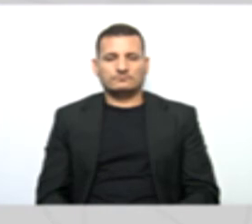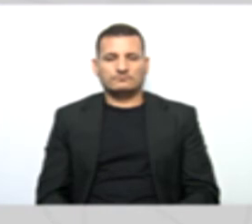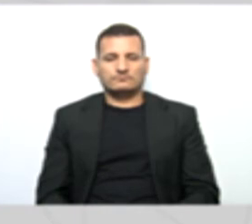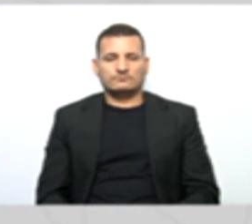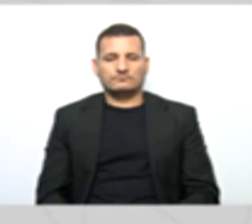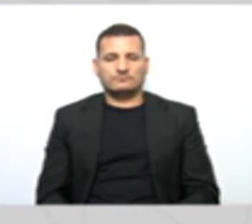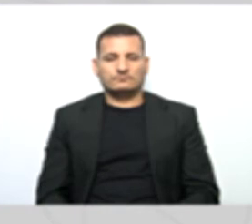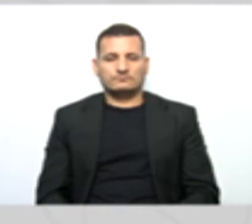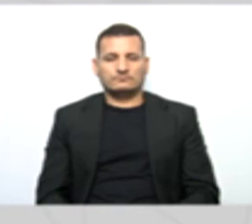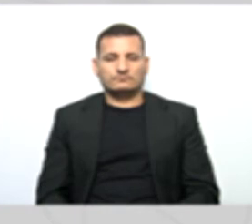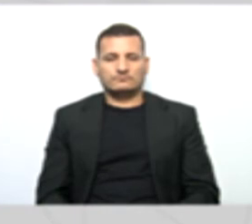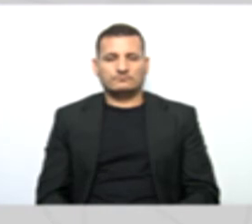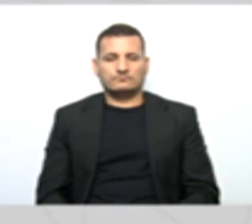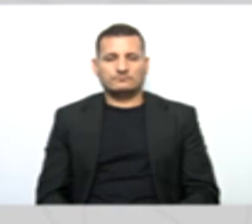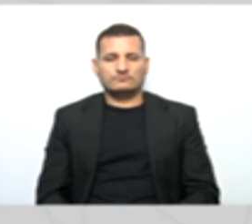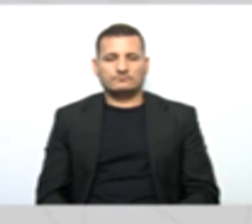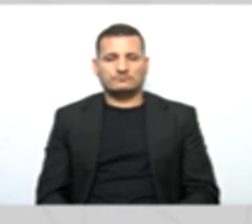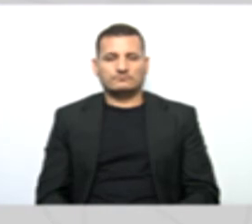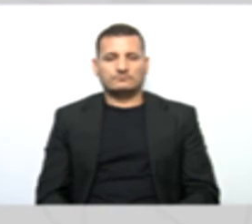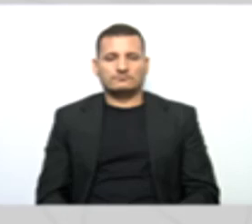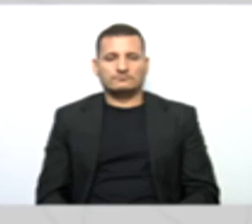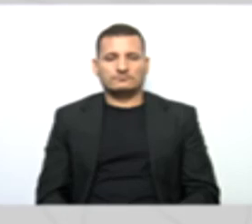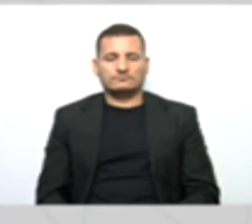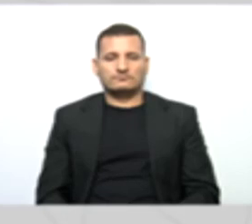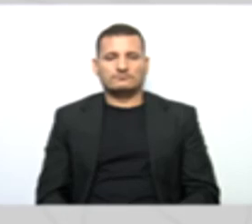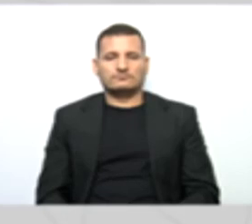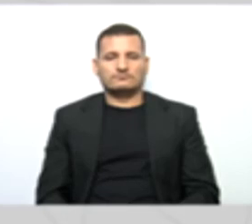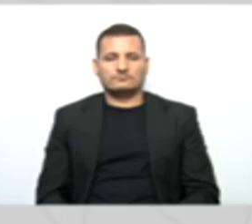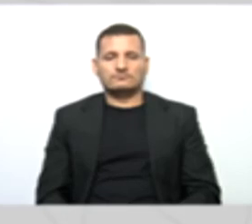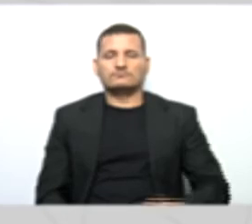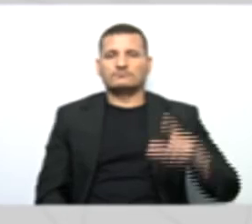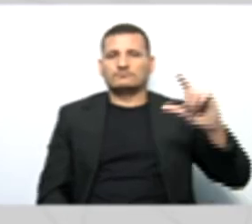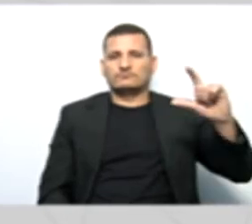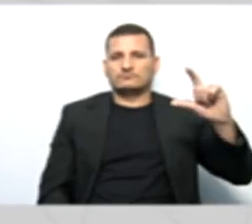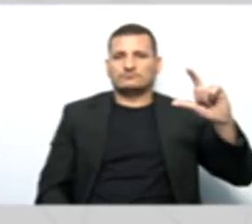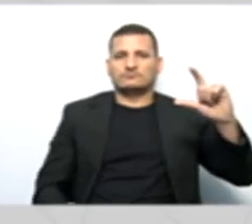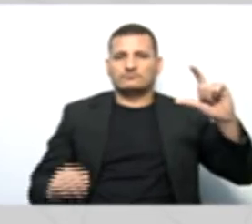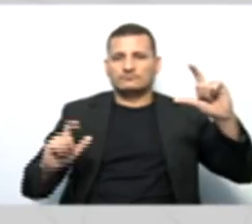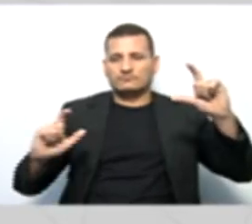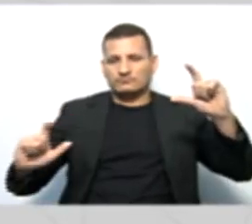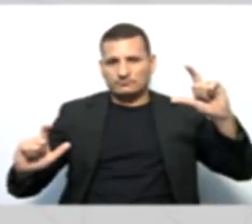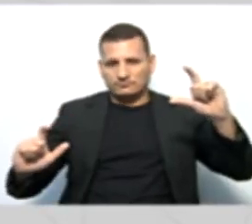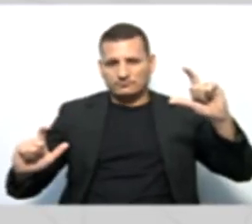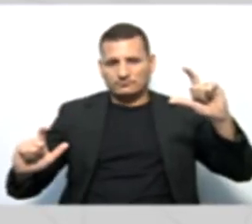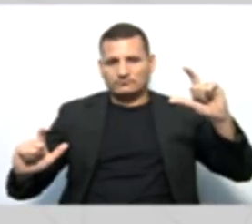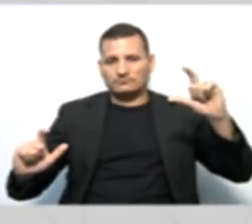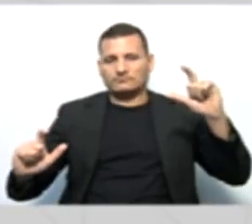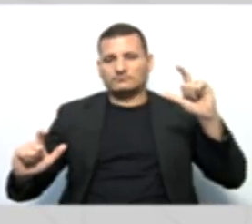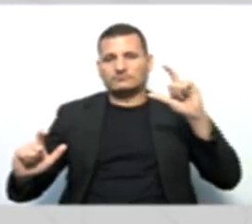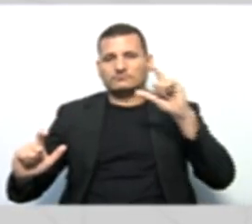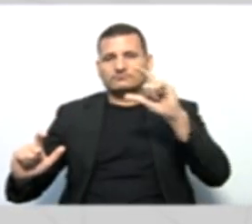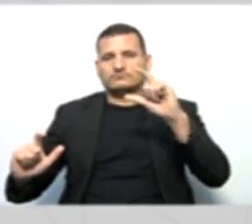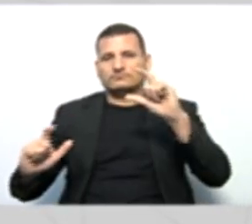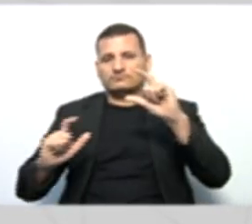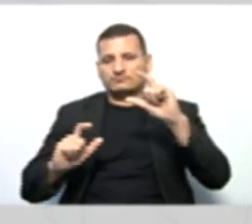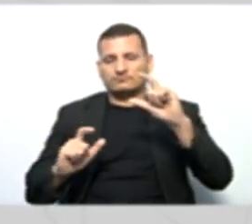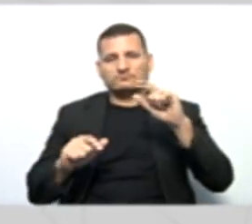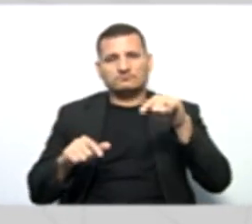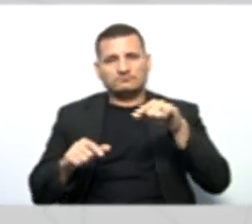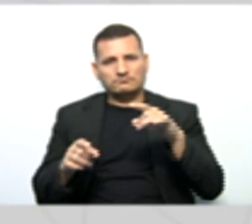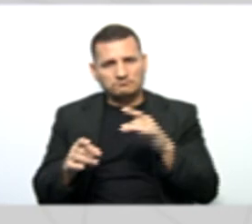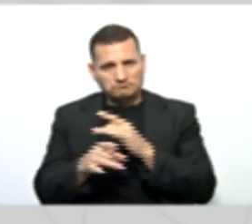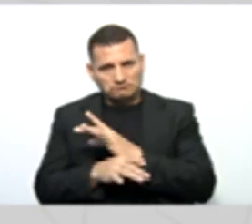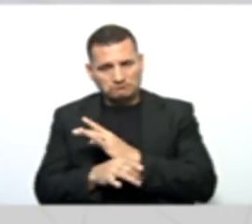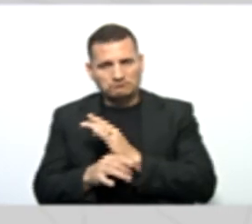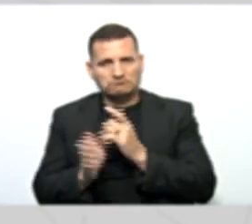do print. Fechou o parênteses do print aqui porque a gente abriu aqui no começo. Professor, acabou a nossa classe